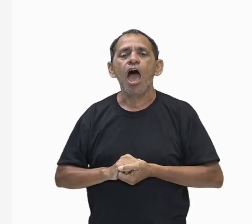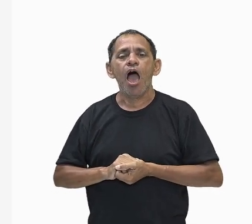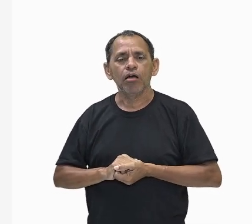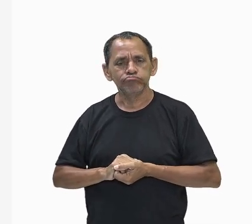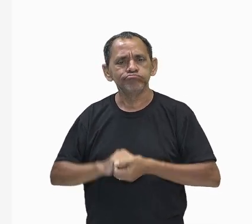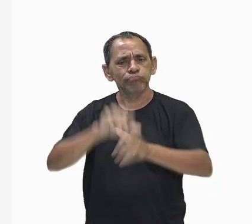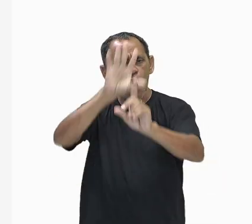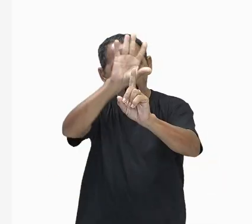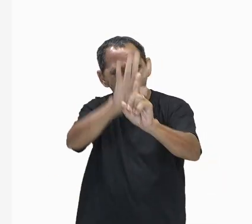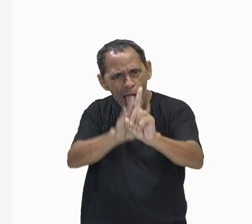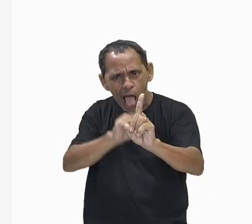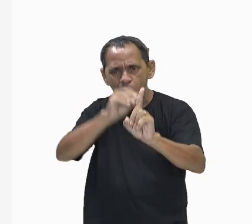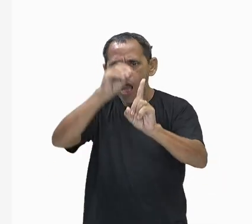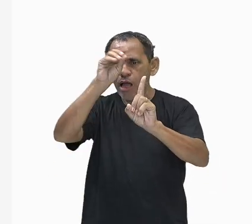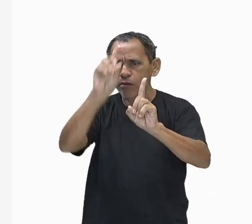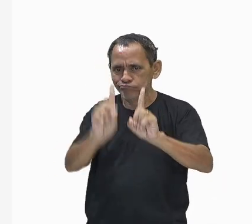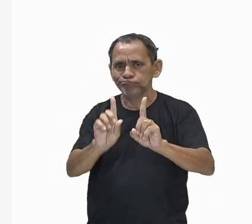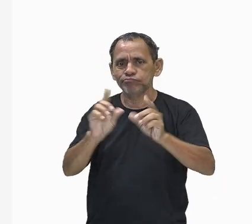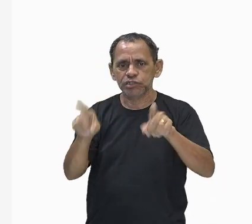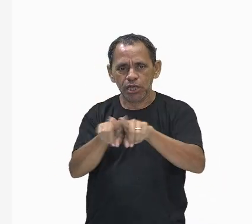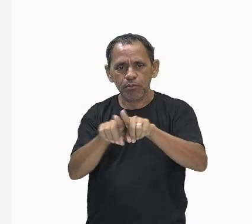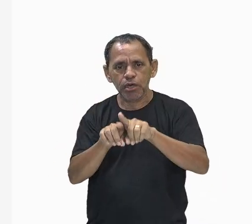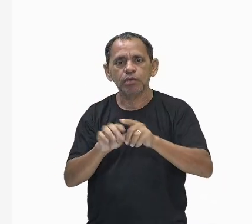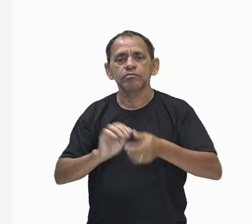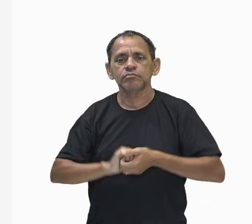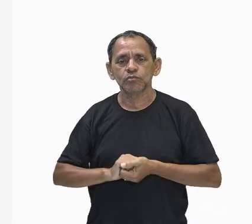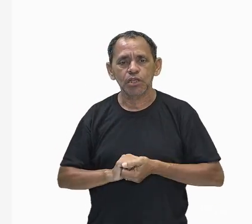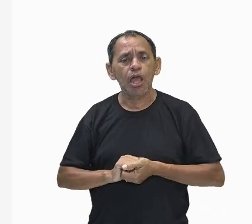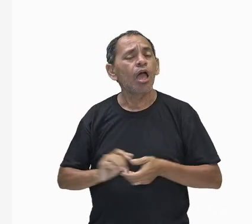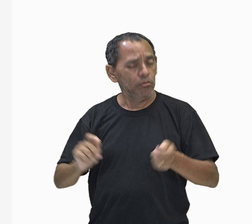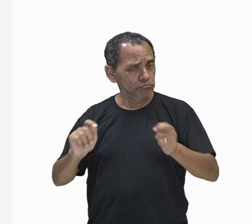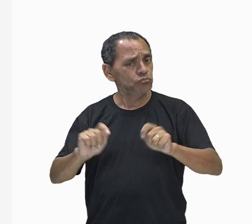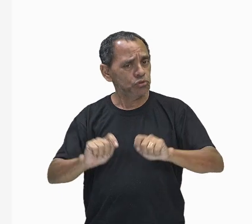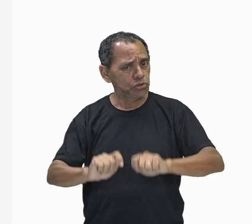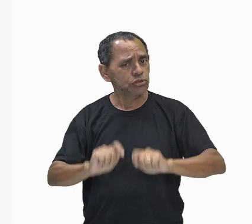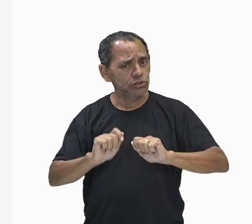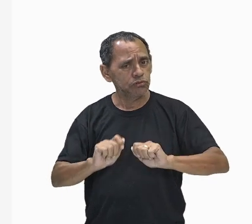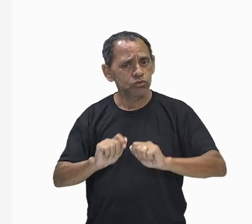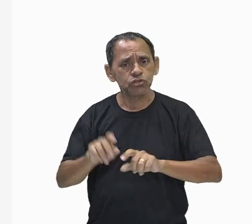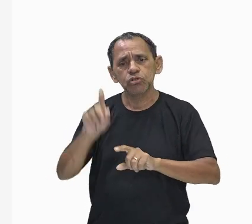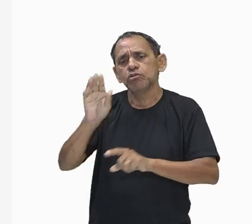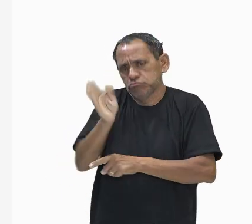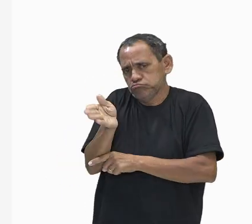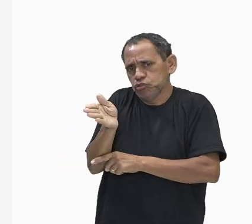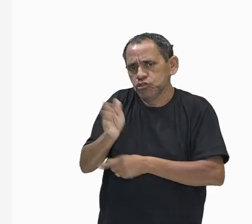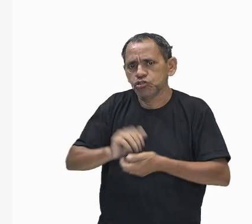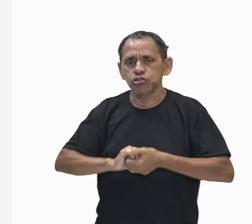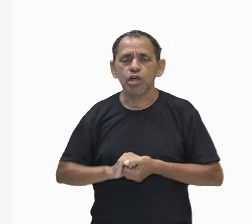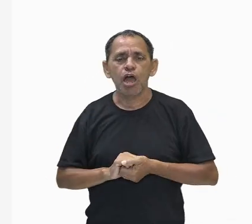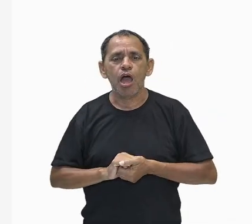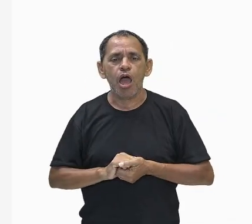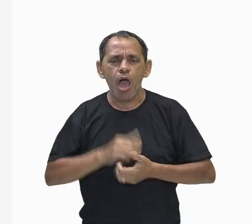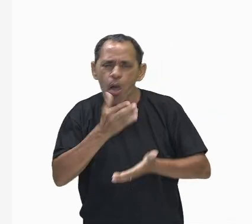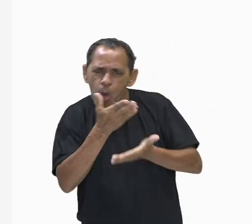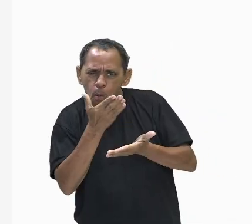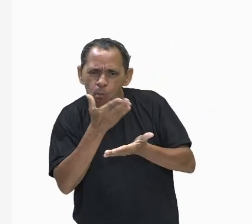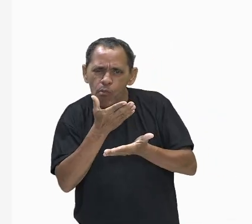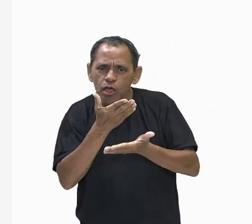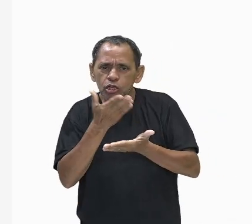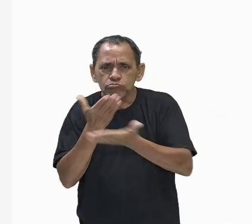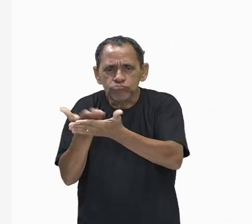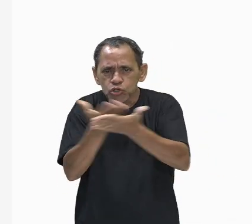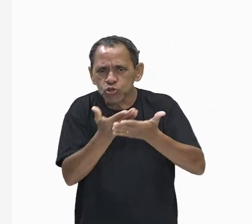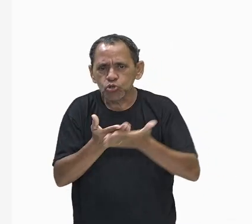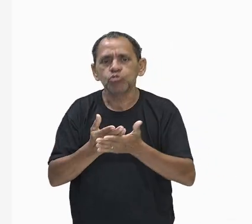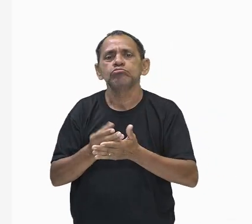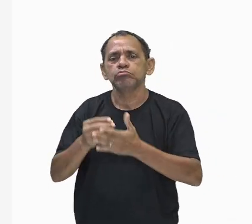Eu acho que é quase impossível a gente separar biotecnologia da palavra clonagem, porque ela começou a ficar